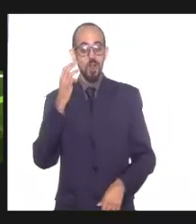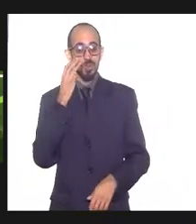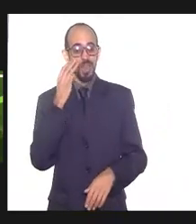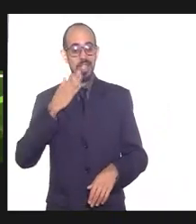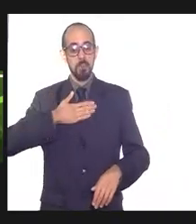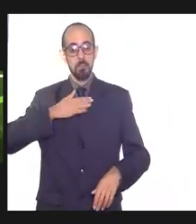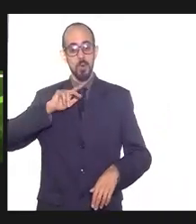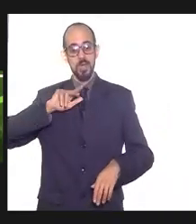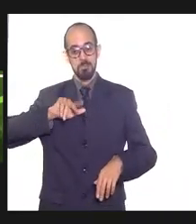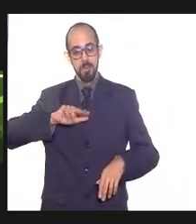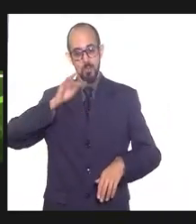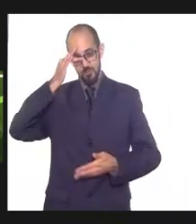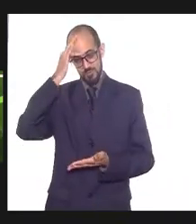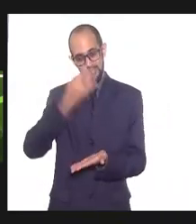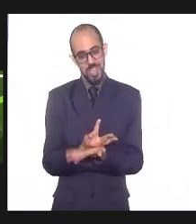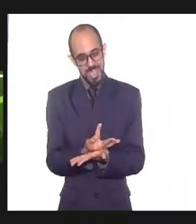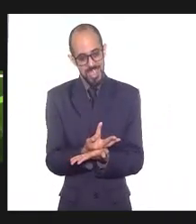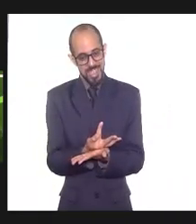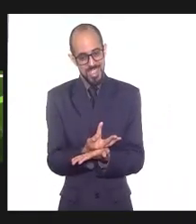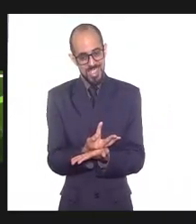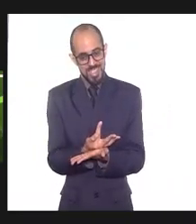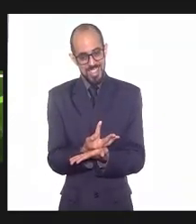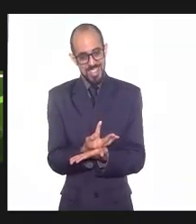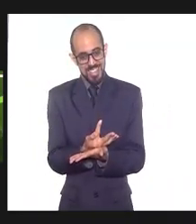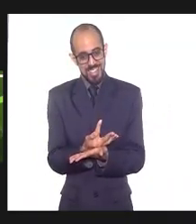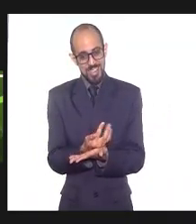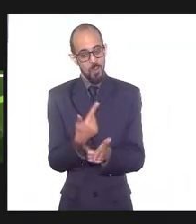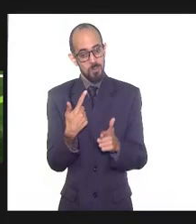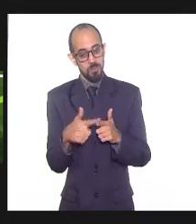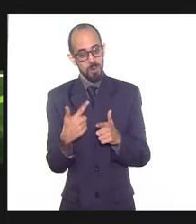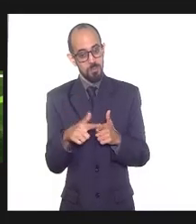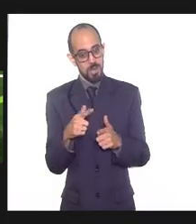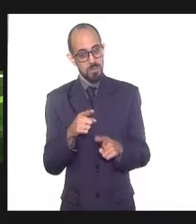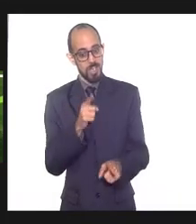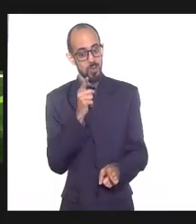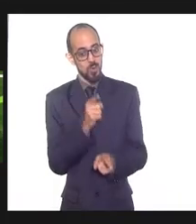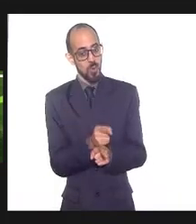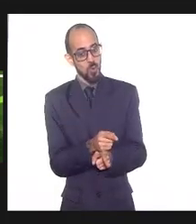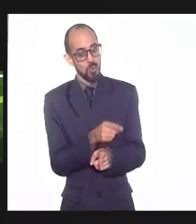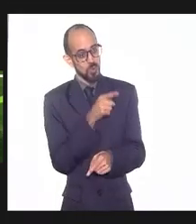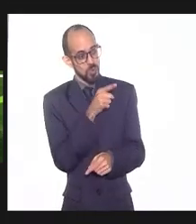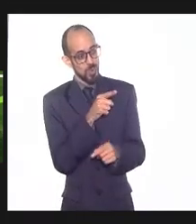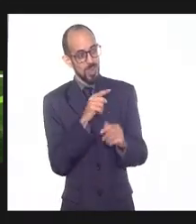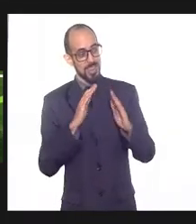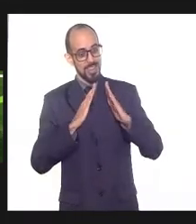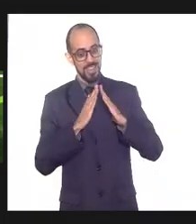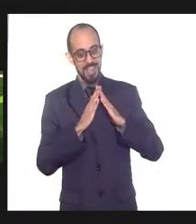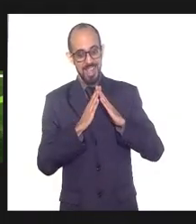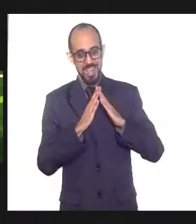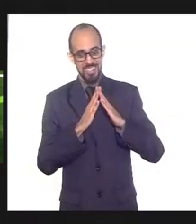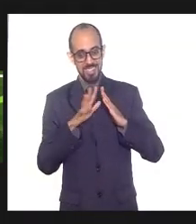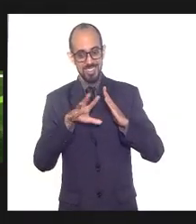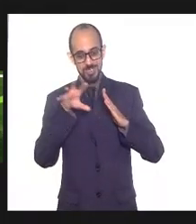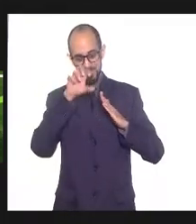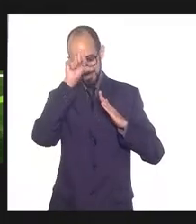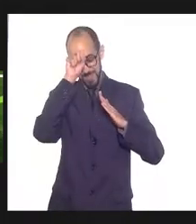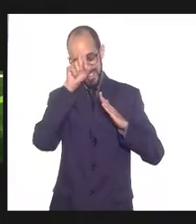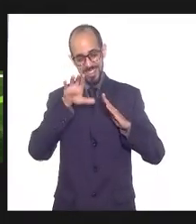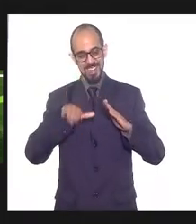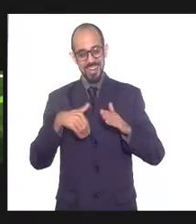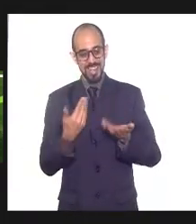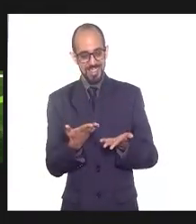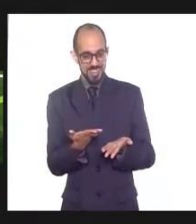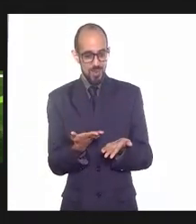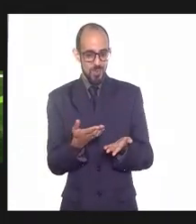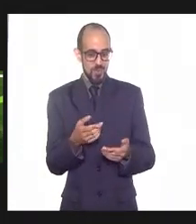fé. Então, o Valdec, o problema é que eu encontro com ele é em terreiro de Umbanda, né? Então, é que ele não